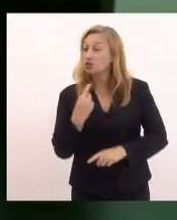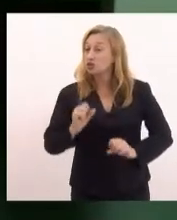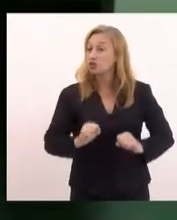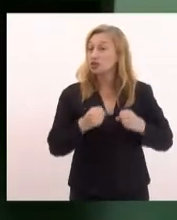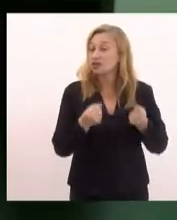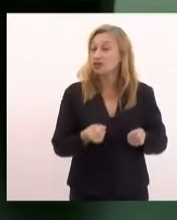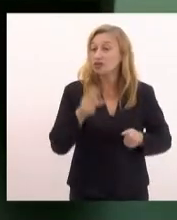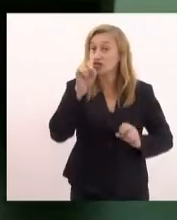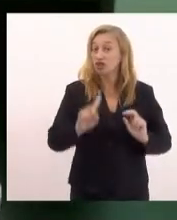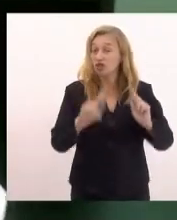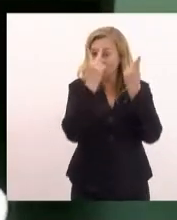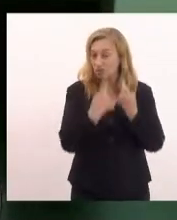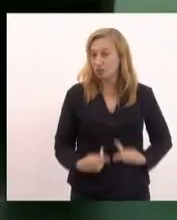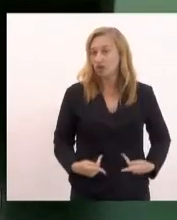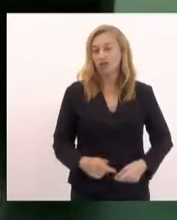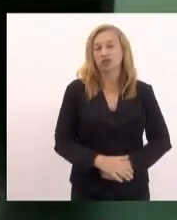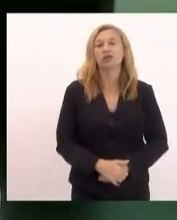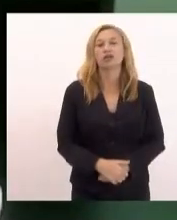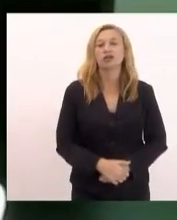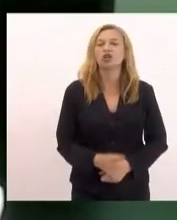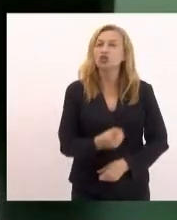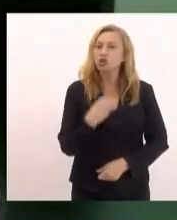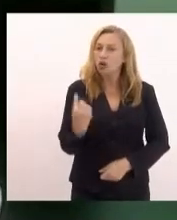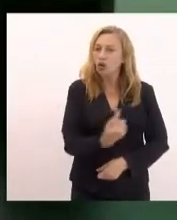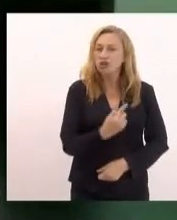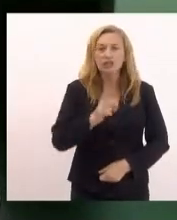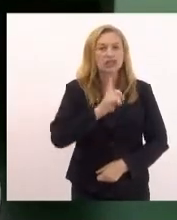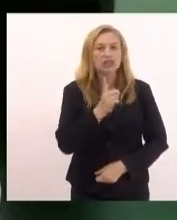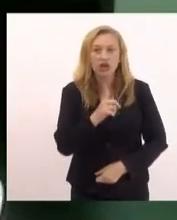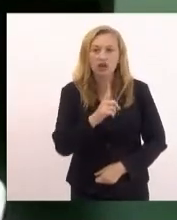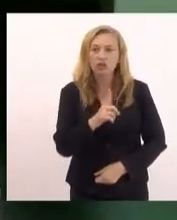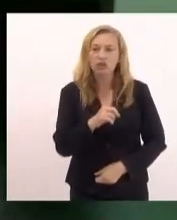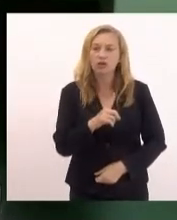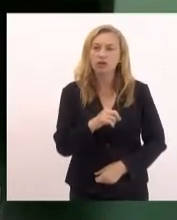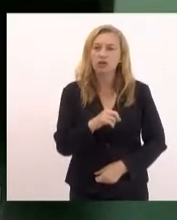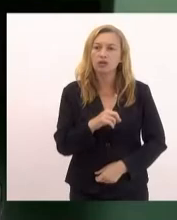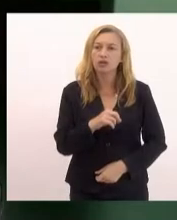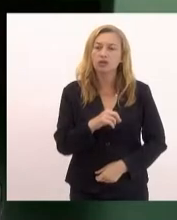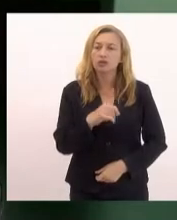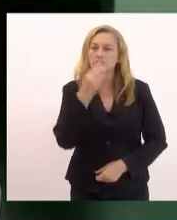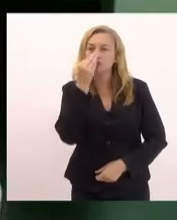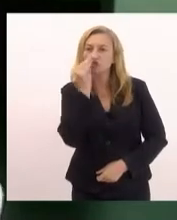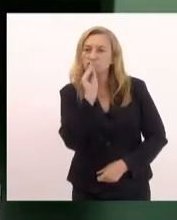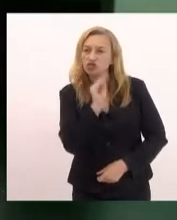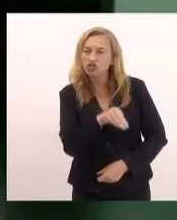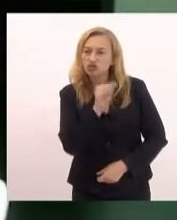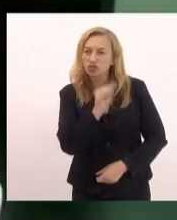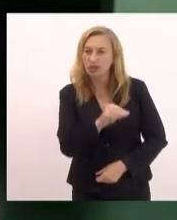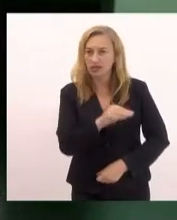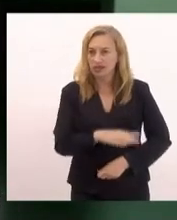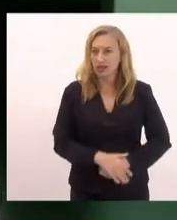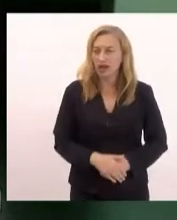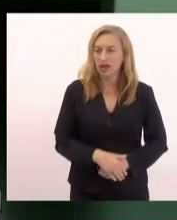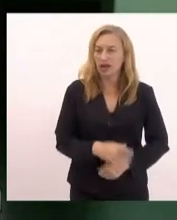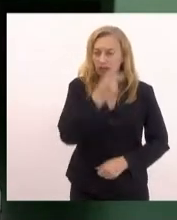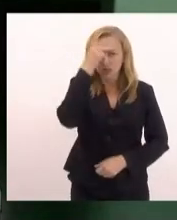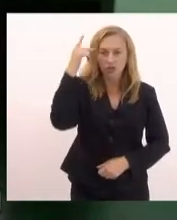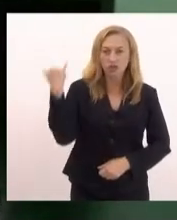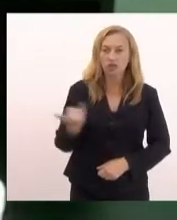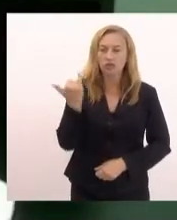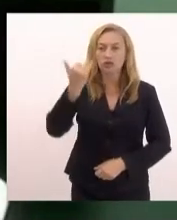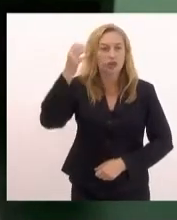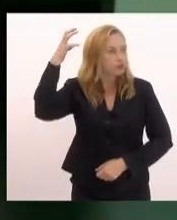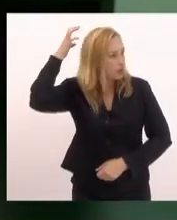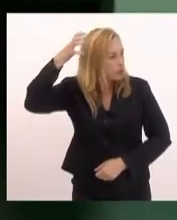direitos humanos. Que somos nós que não vamos desumanizar figuras como Marielle